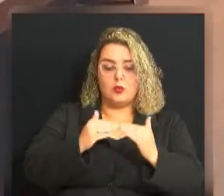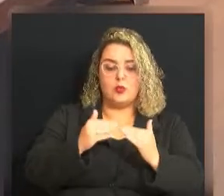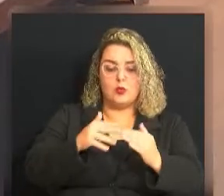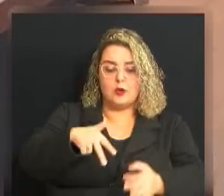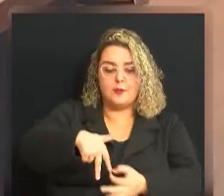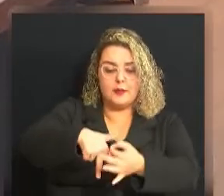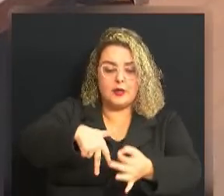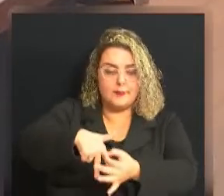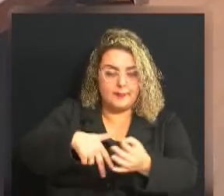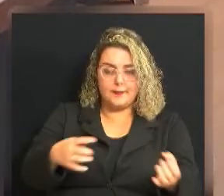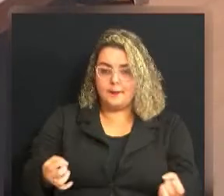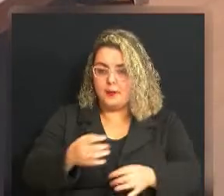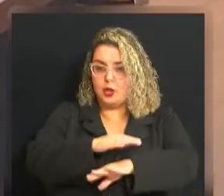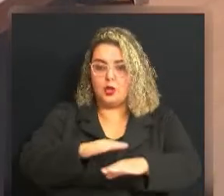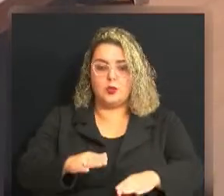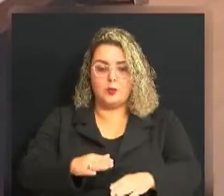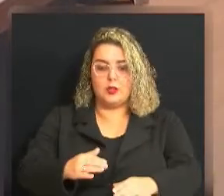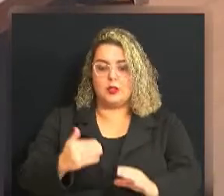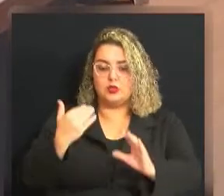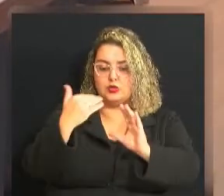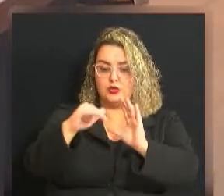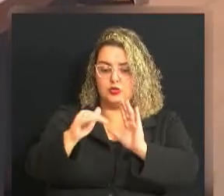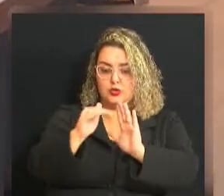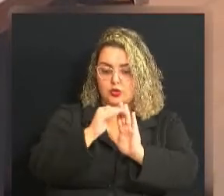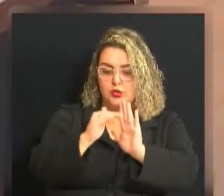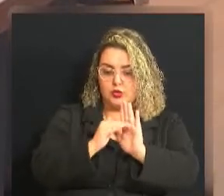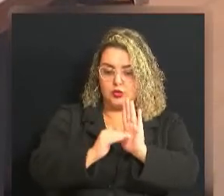estão prontas para serem colocadas na pauta